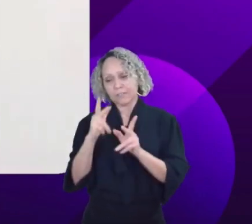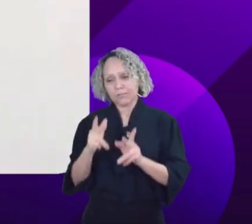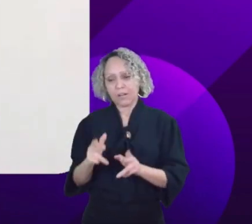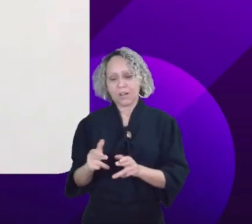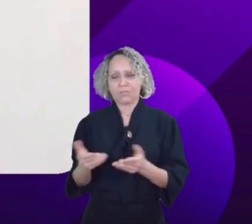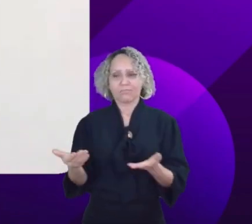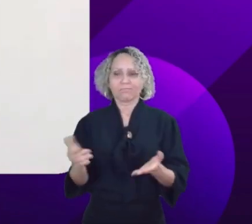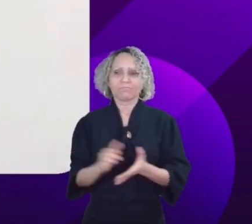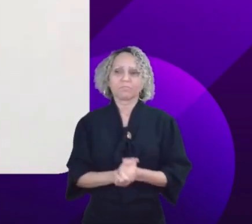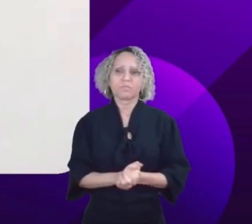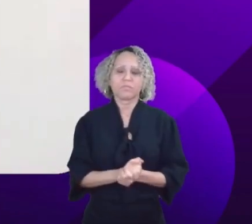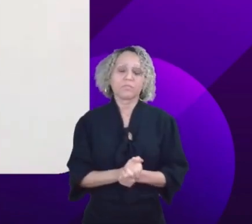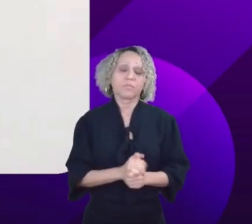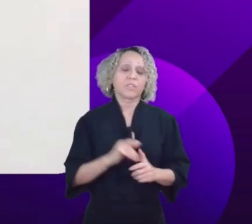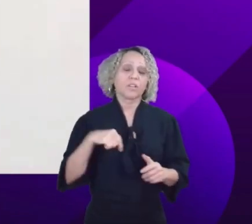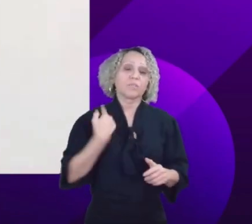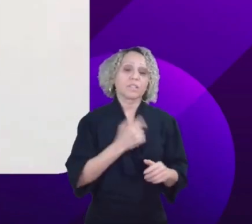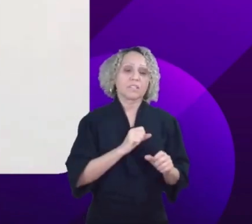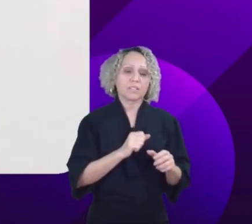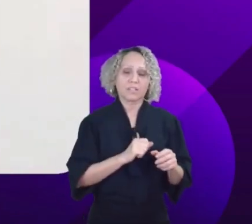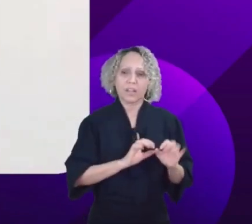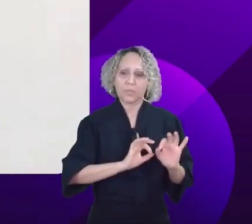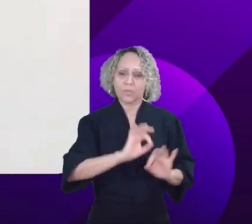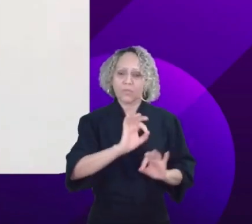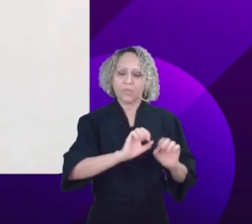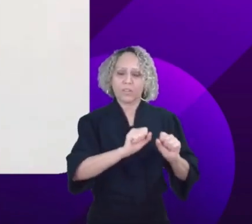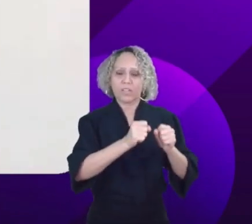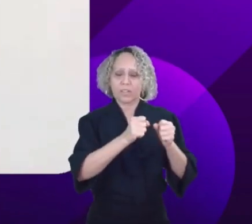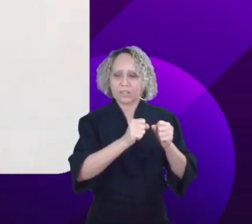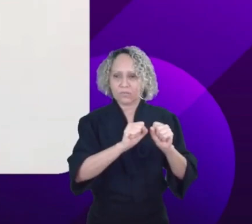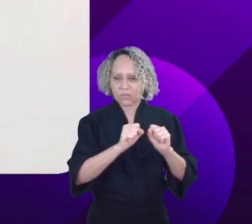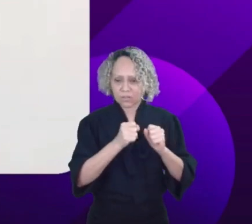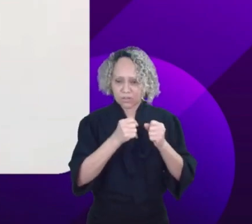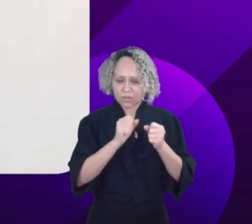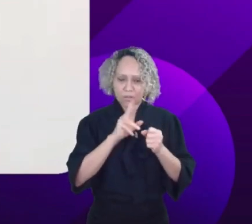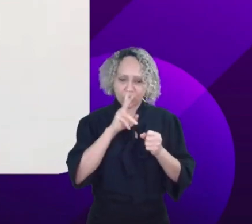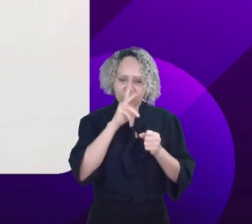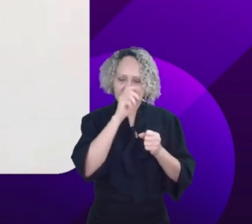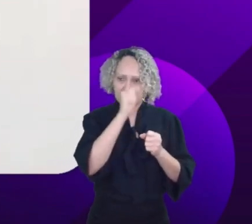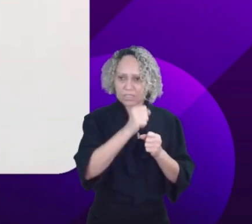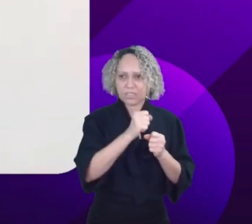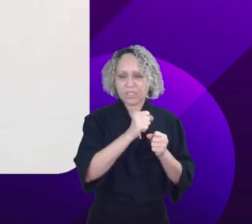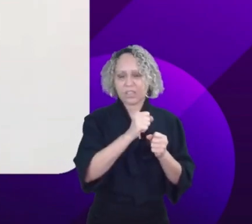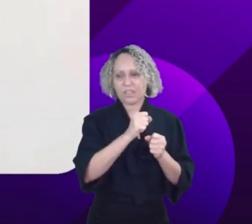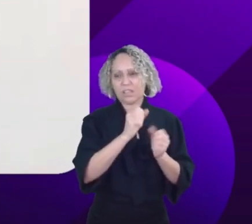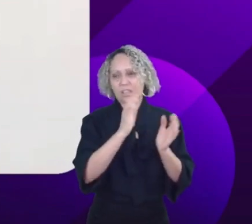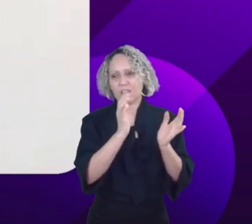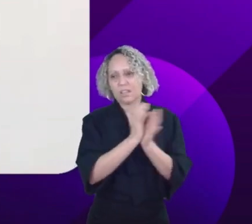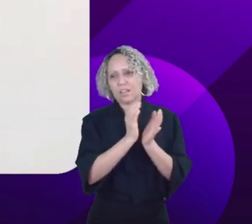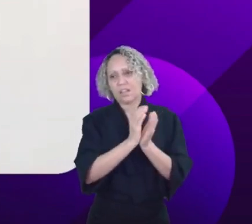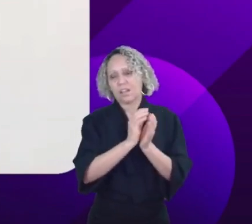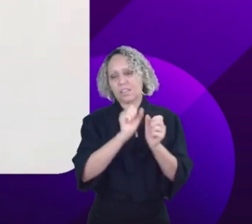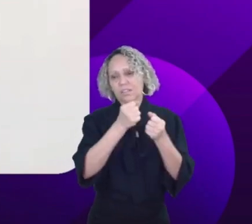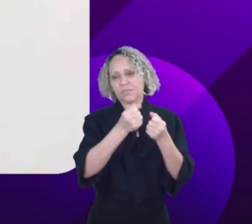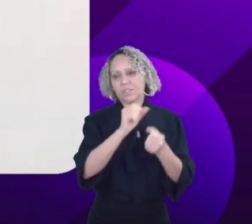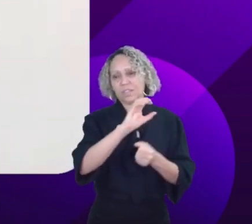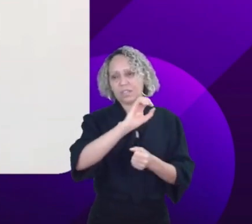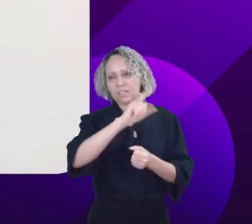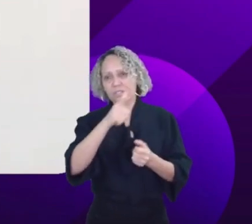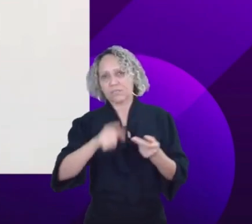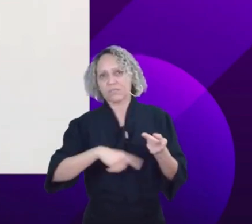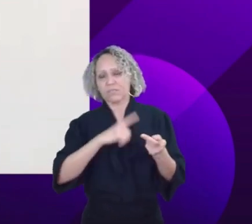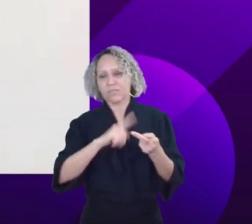civil, é fortalecer medidas de proteção das áreas de preservação permanente, das